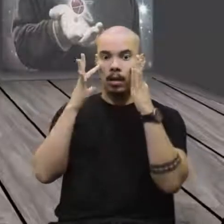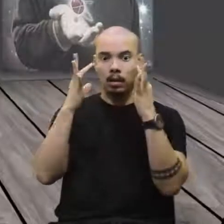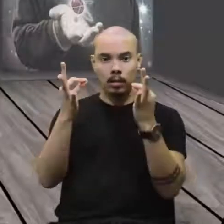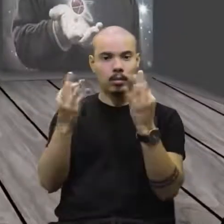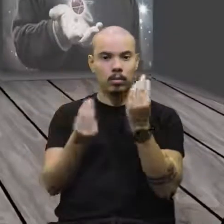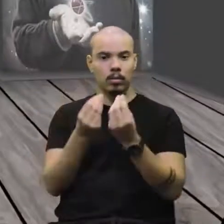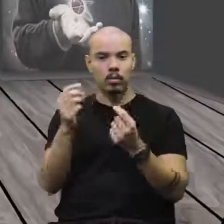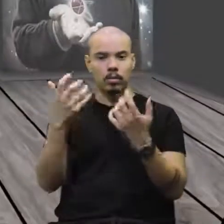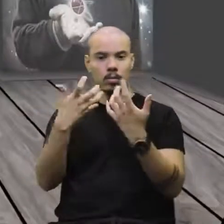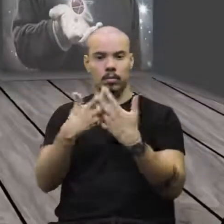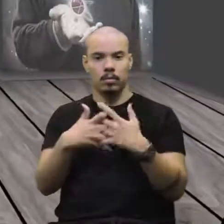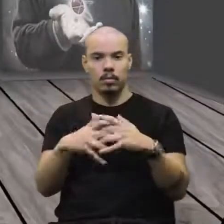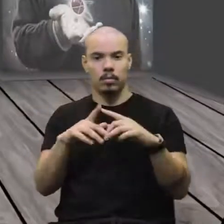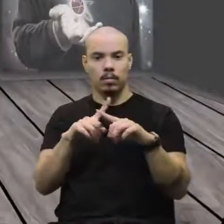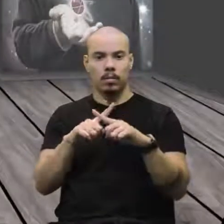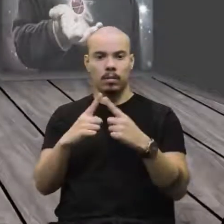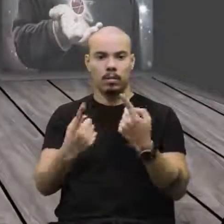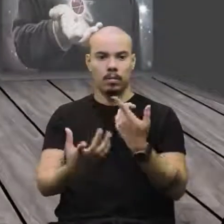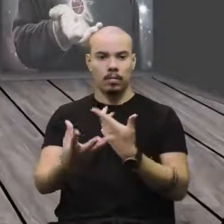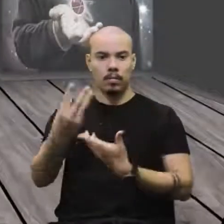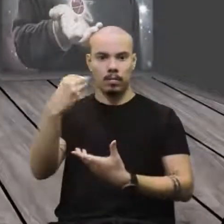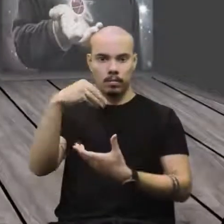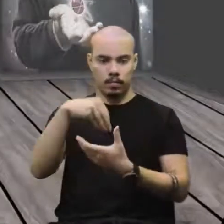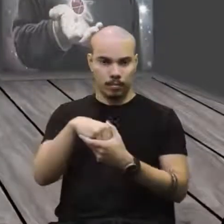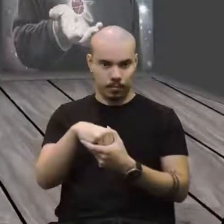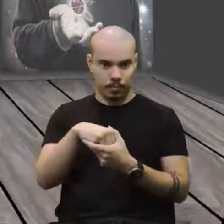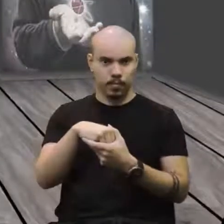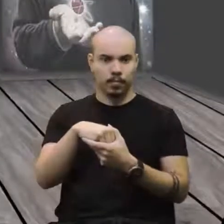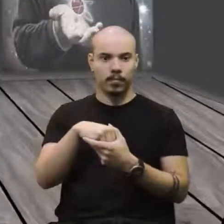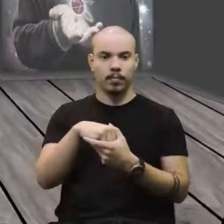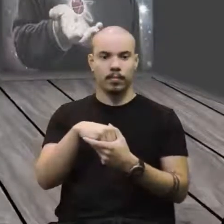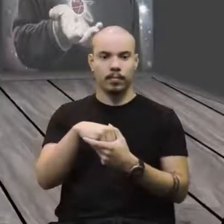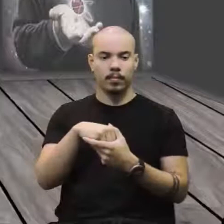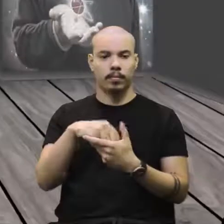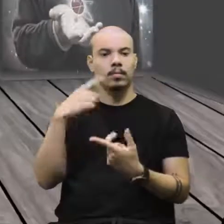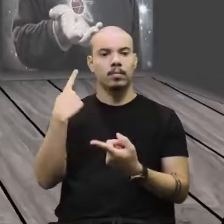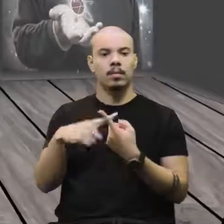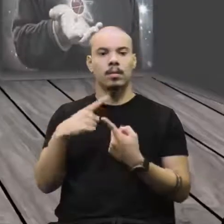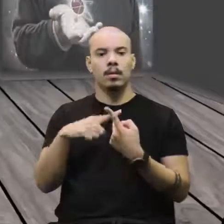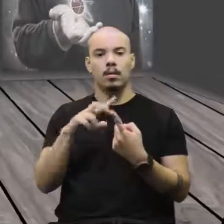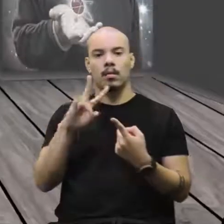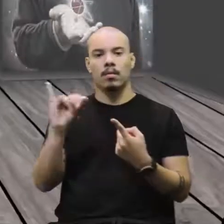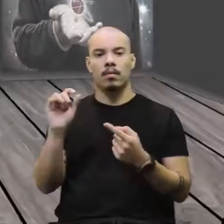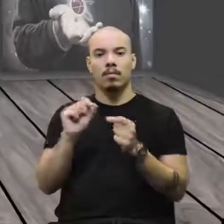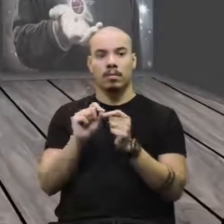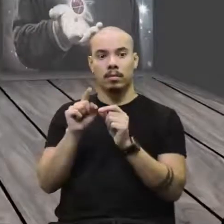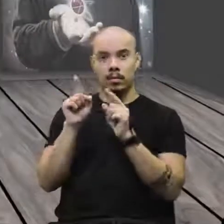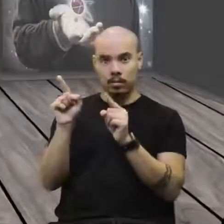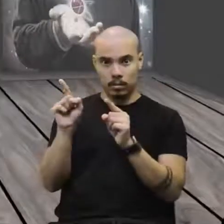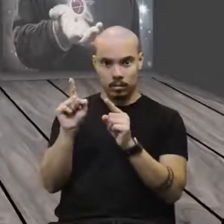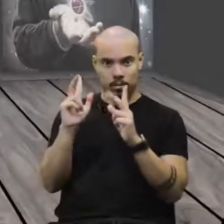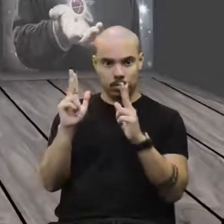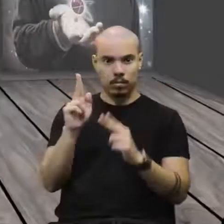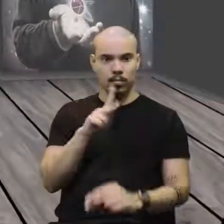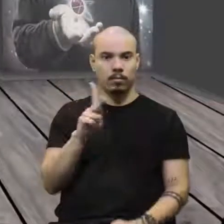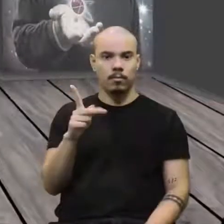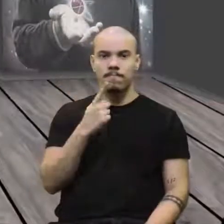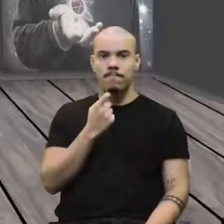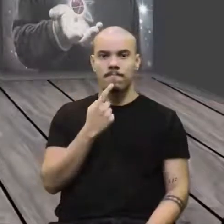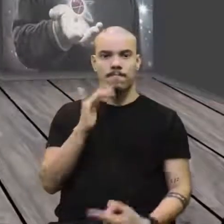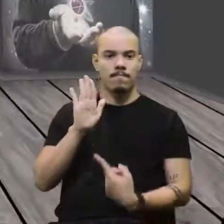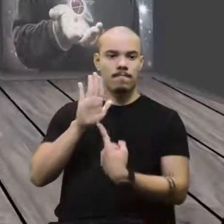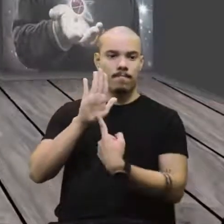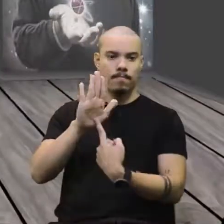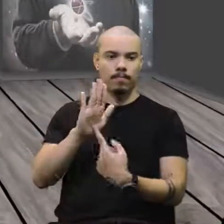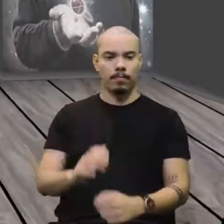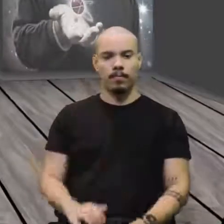Só que o empurrão é por dentro como esse cara está aqui, né? Ela vai entrar por fora, né? Isso. Por fora. Por trás. Por